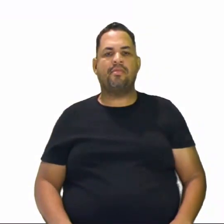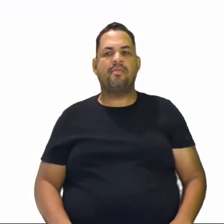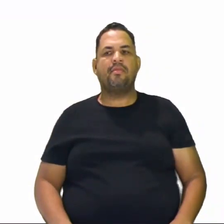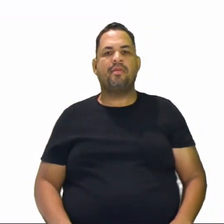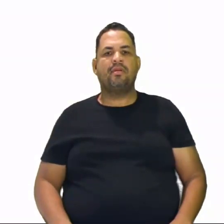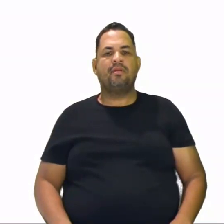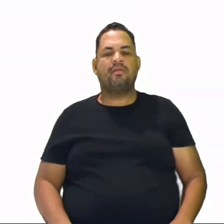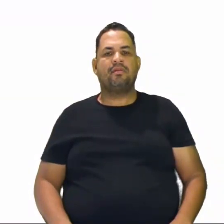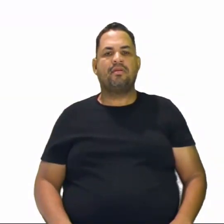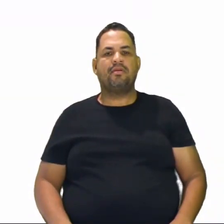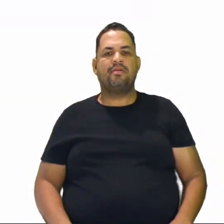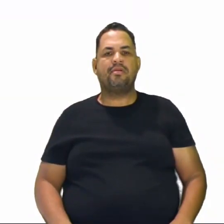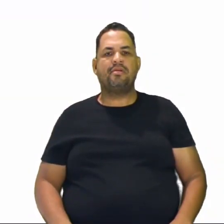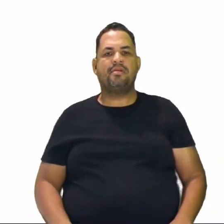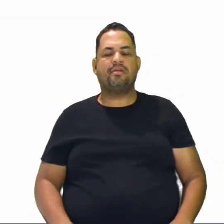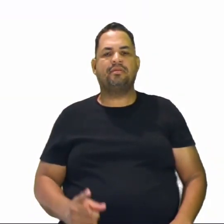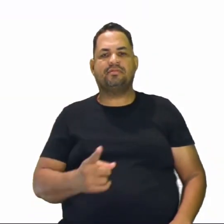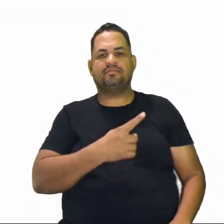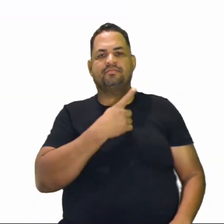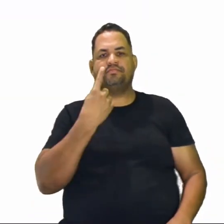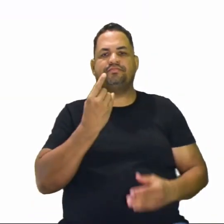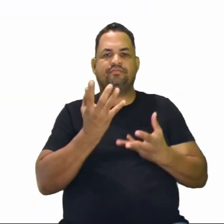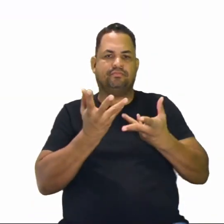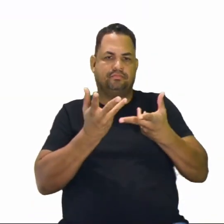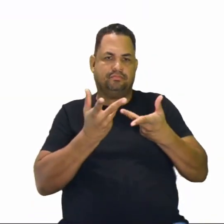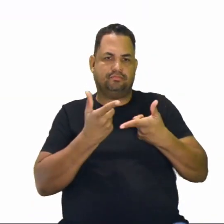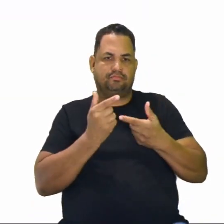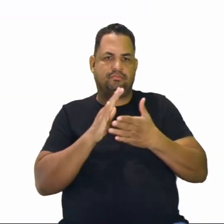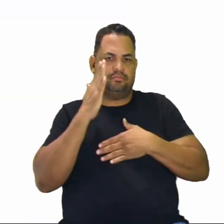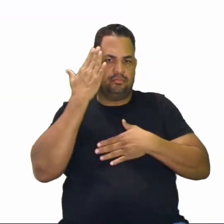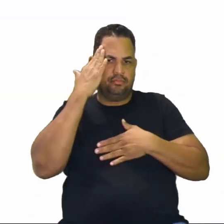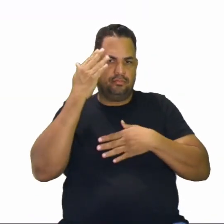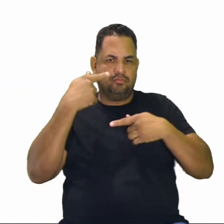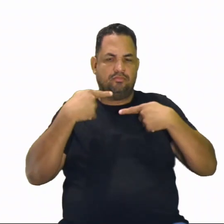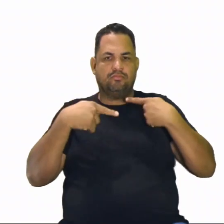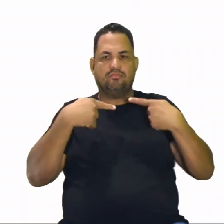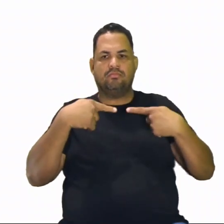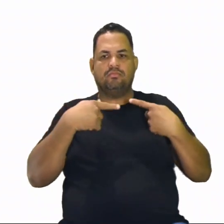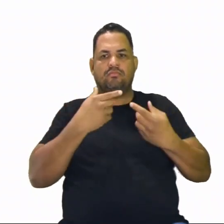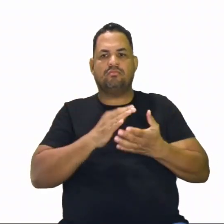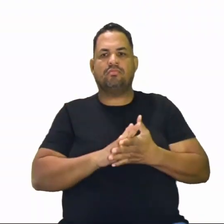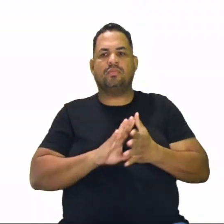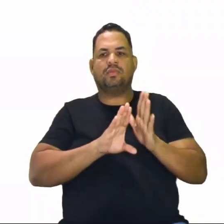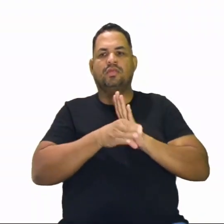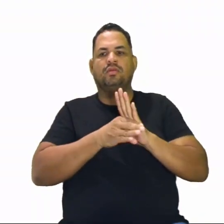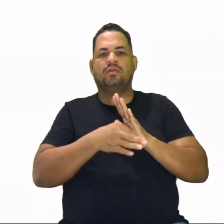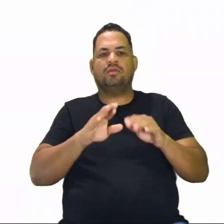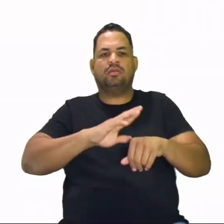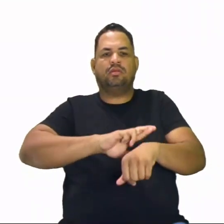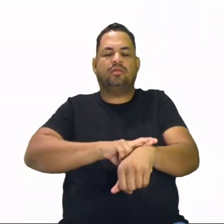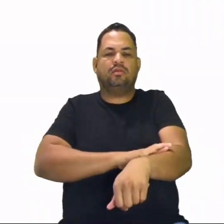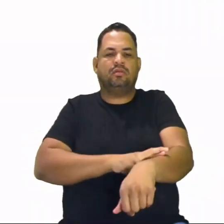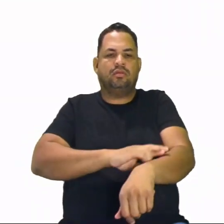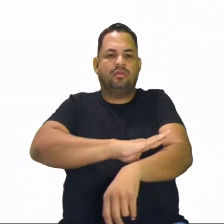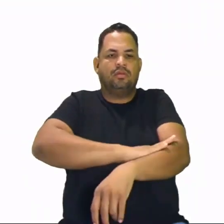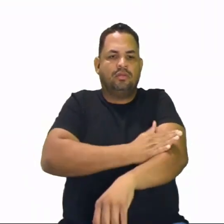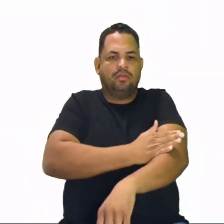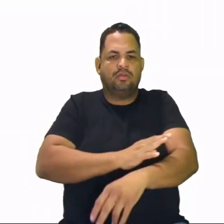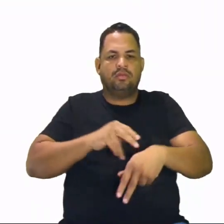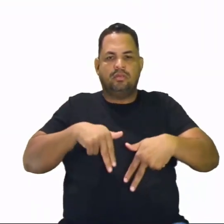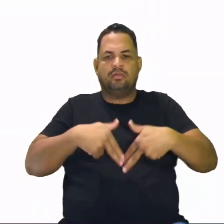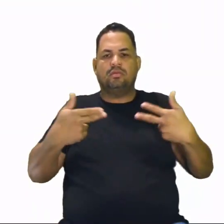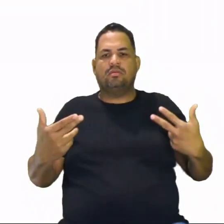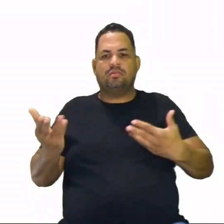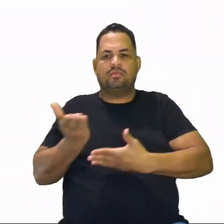Pois bem, nós temos como habilidade compreender e discutir os conceitos de raça, racismo, etnia e